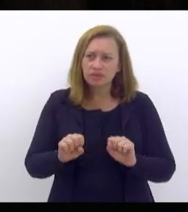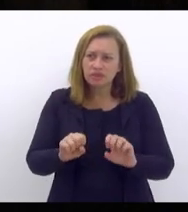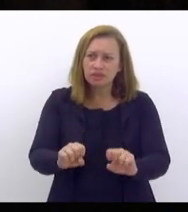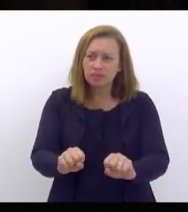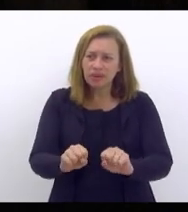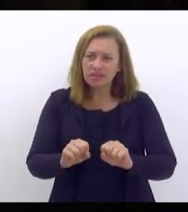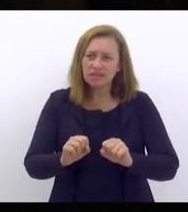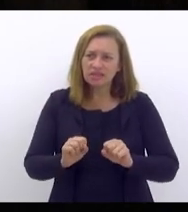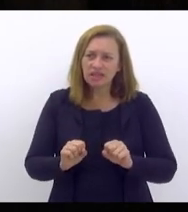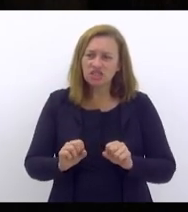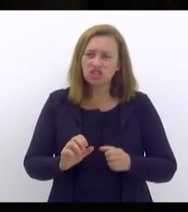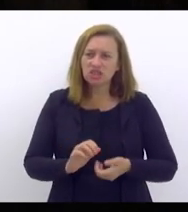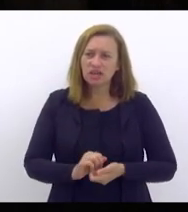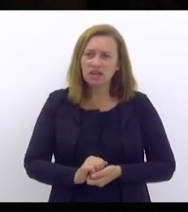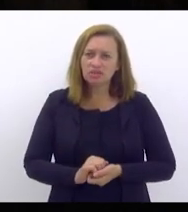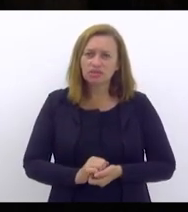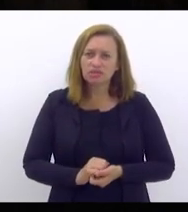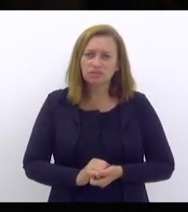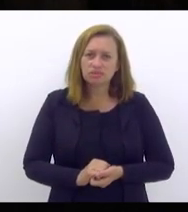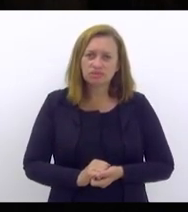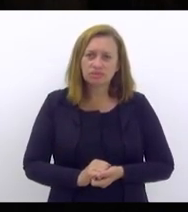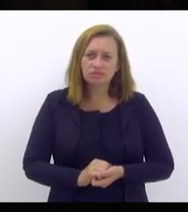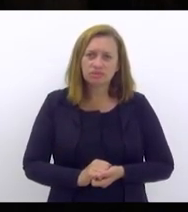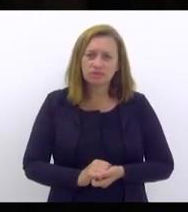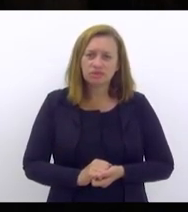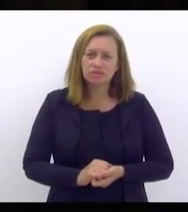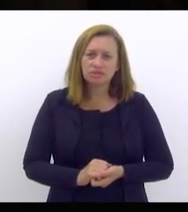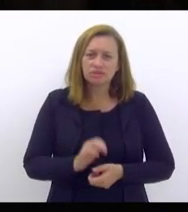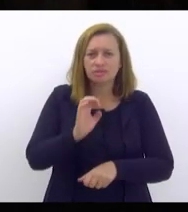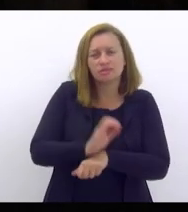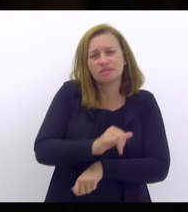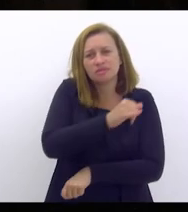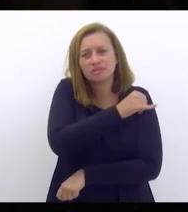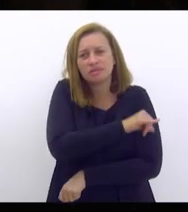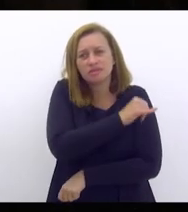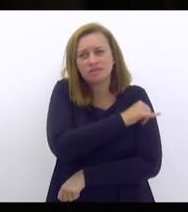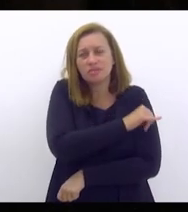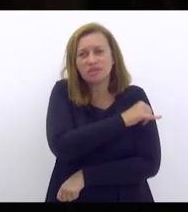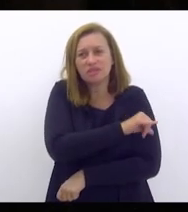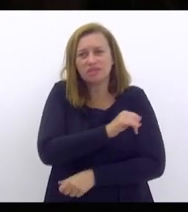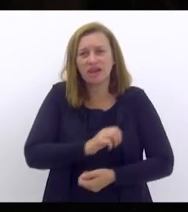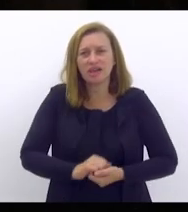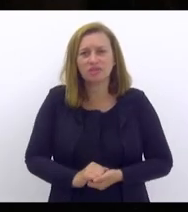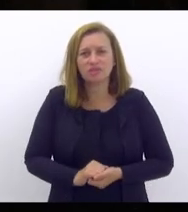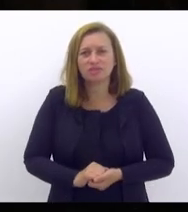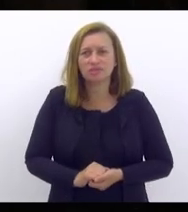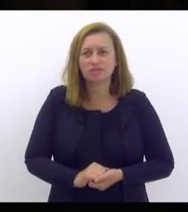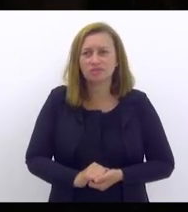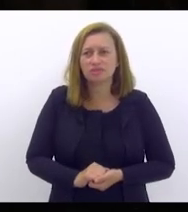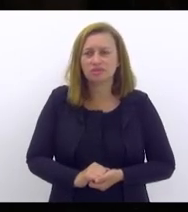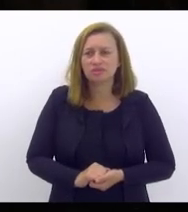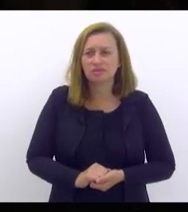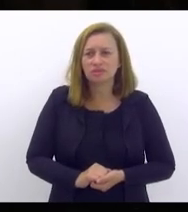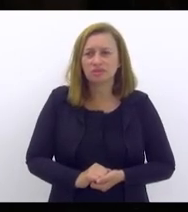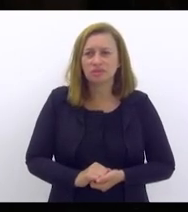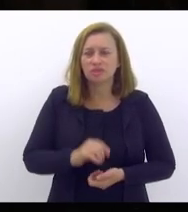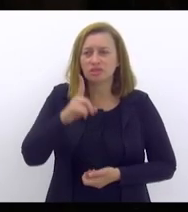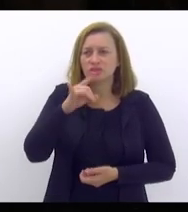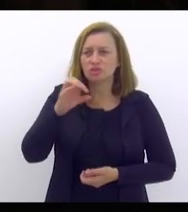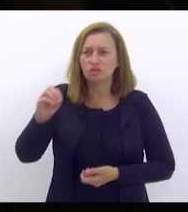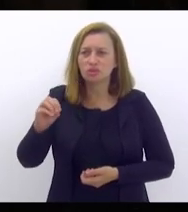de cooperação entre o Estado do Rio de Janeiro e o programa Diogo de